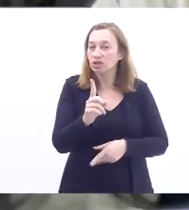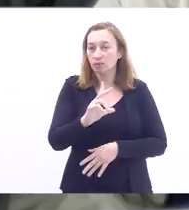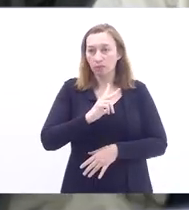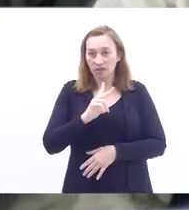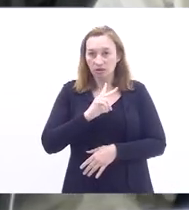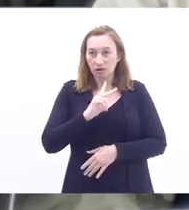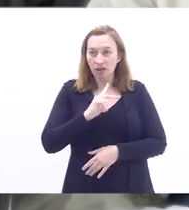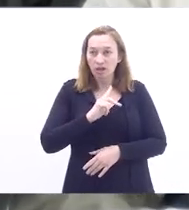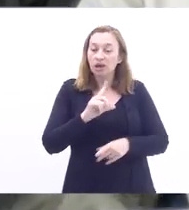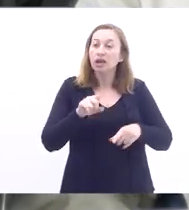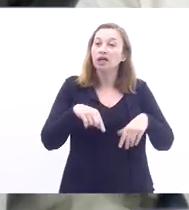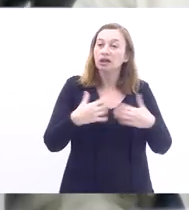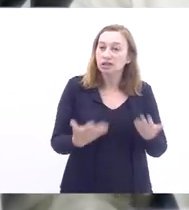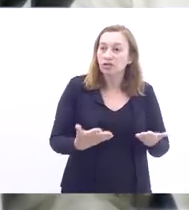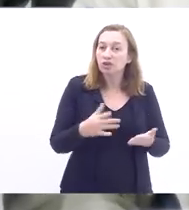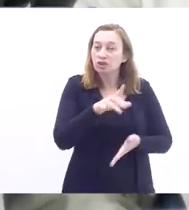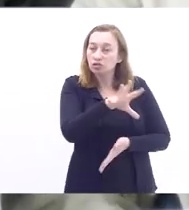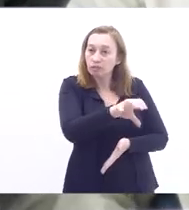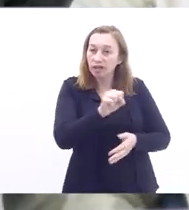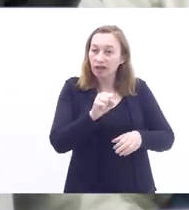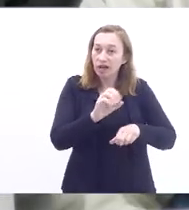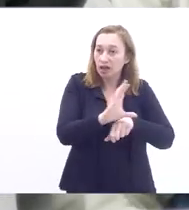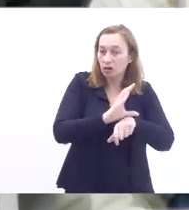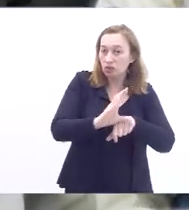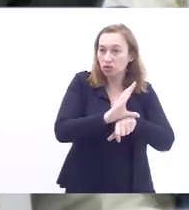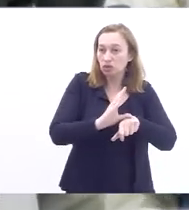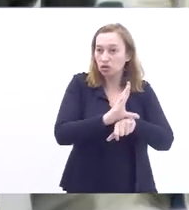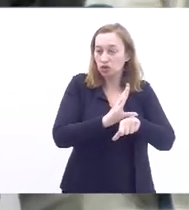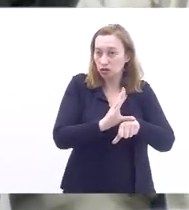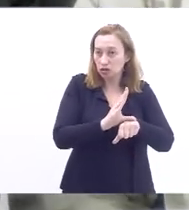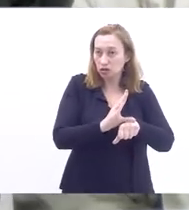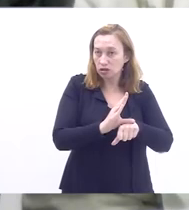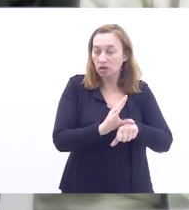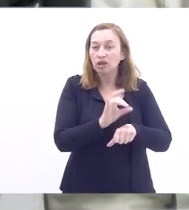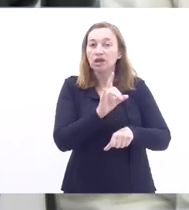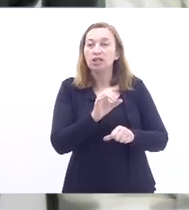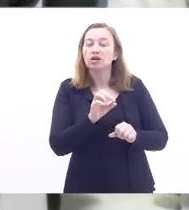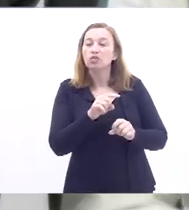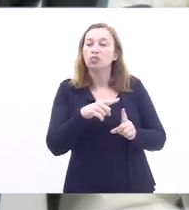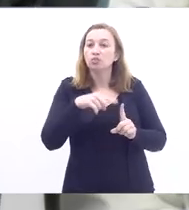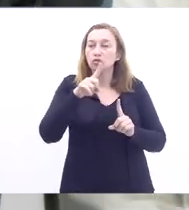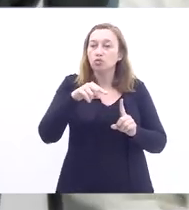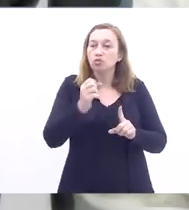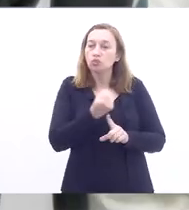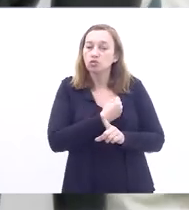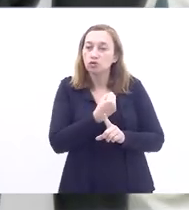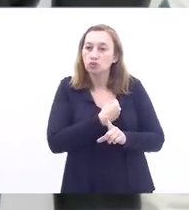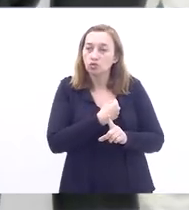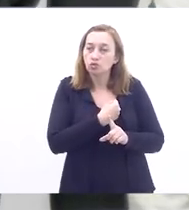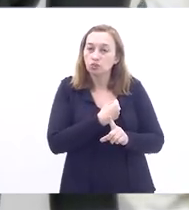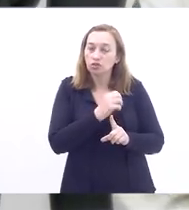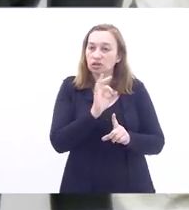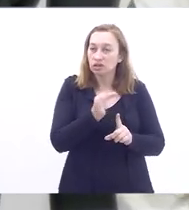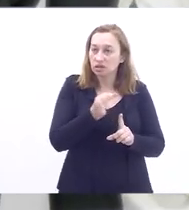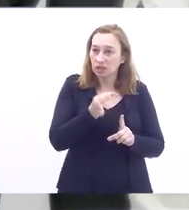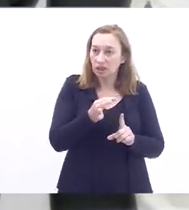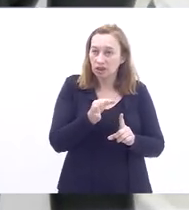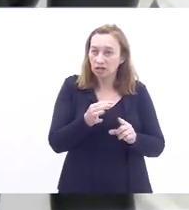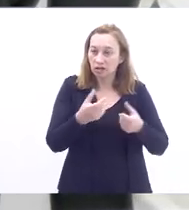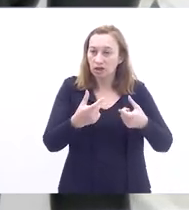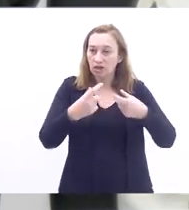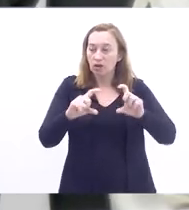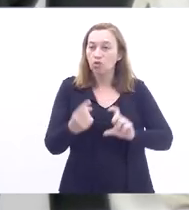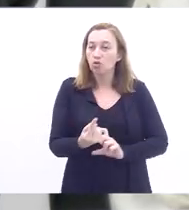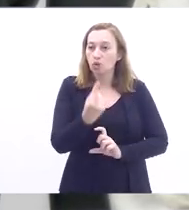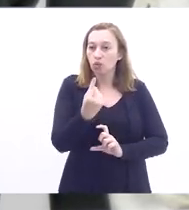então eles pegaram a constituição a onde está colocado o índice de educação e adicionará um parágrafo pode ser